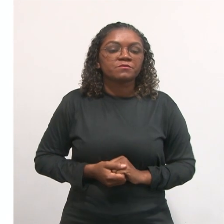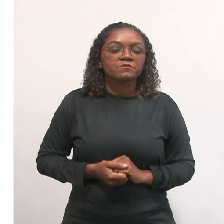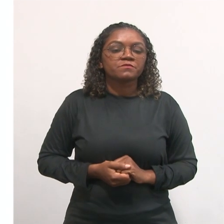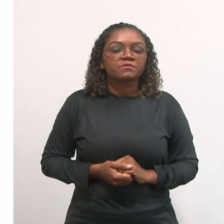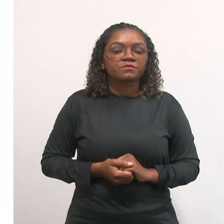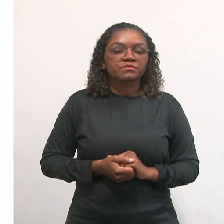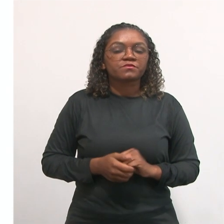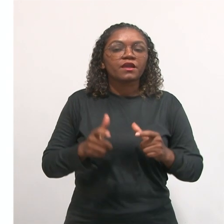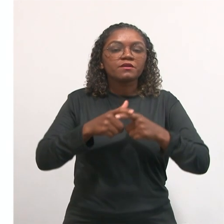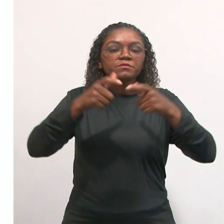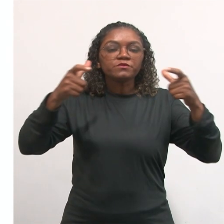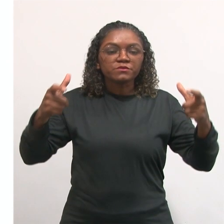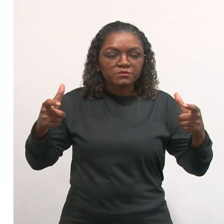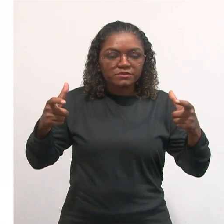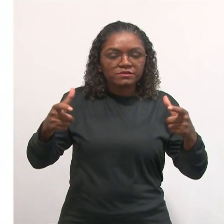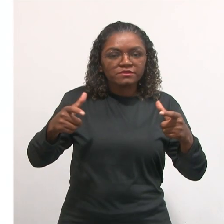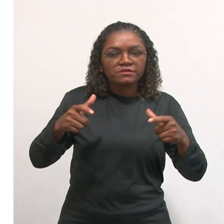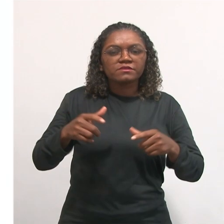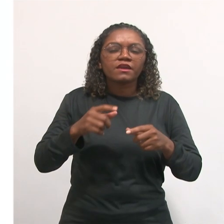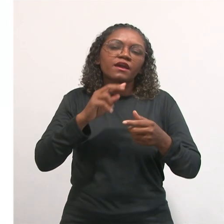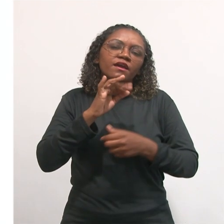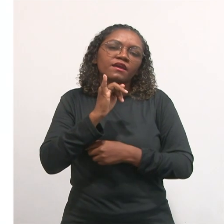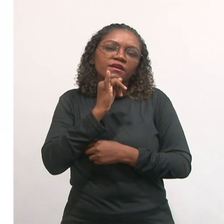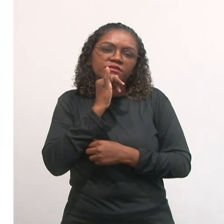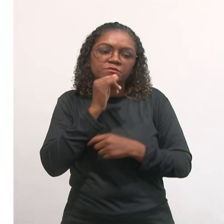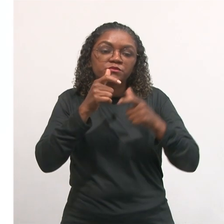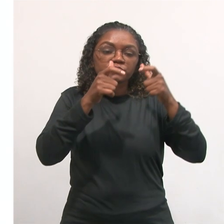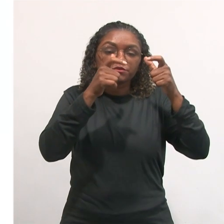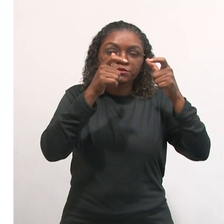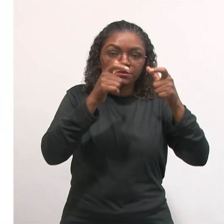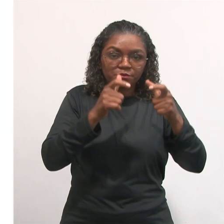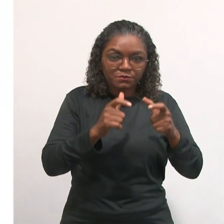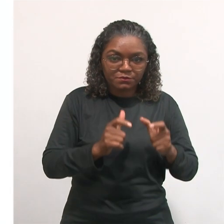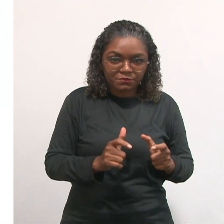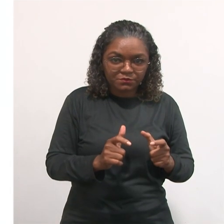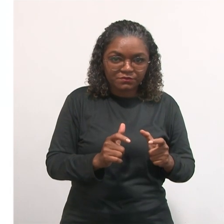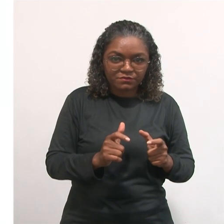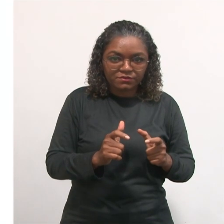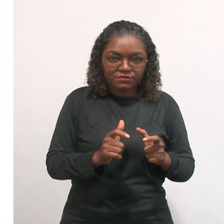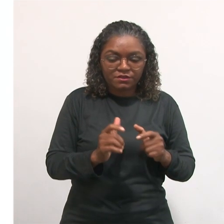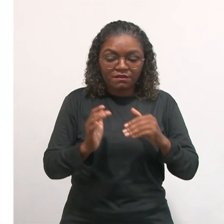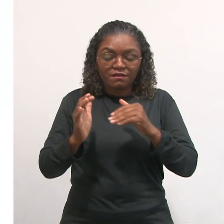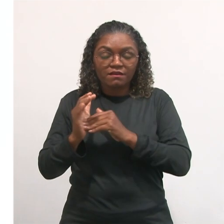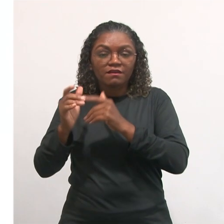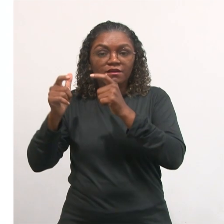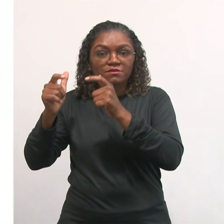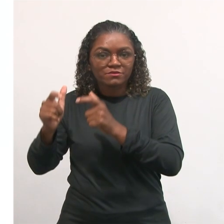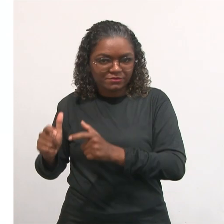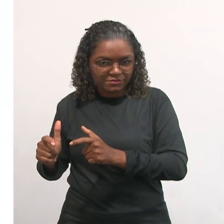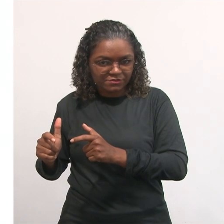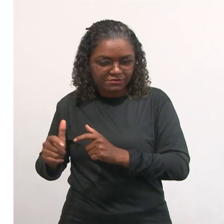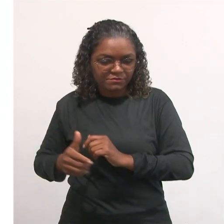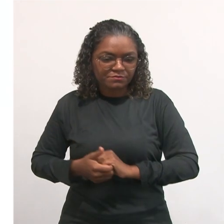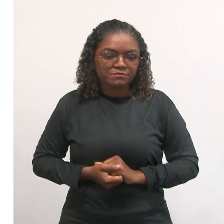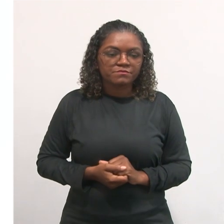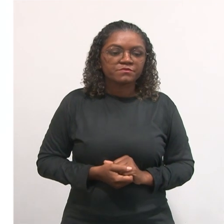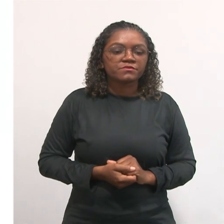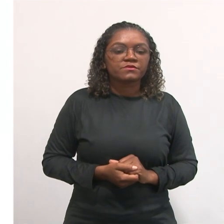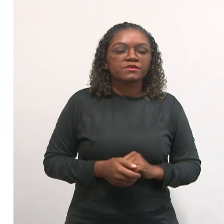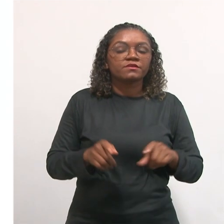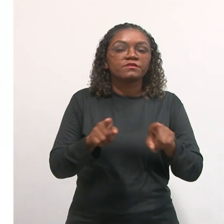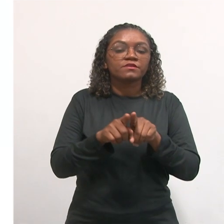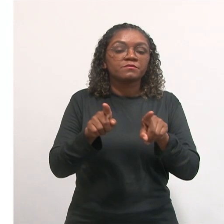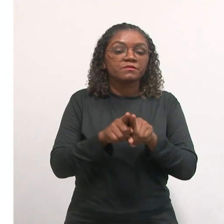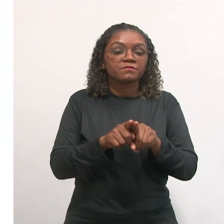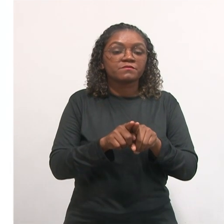A amplitude significa que de onde os meus dados vão, de onde até onde, ok? Qual é o